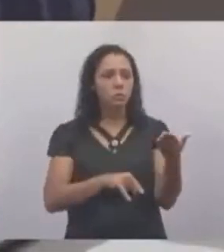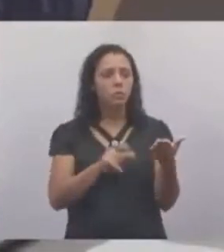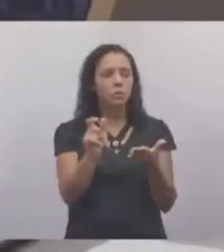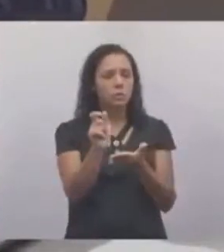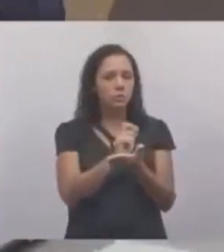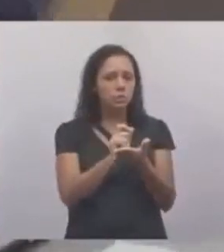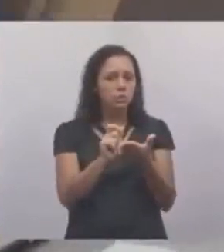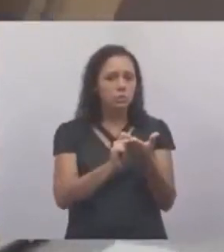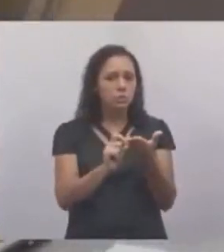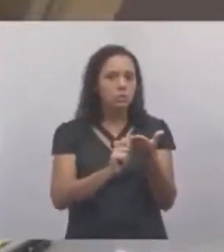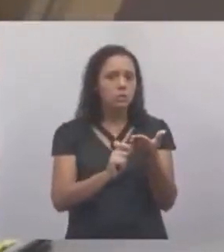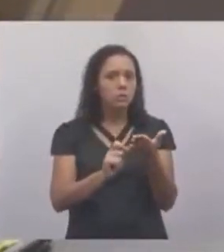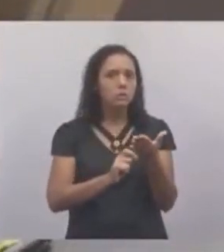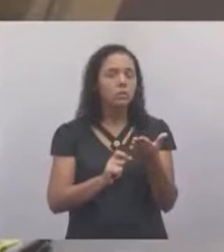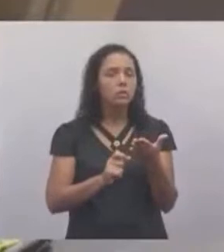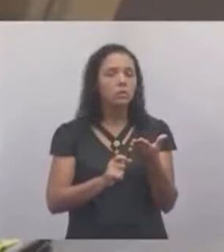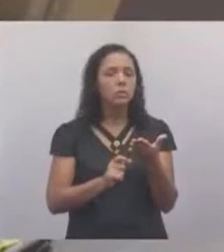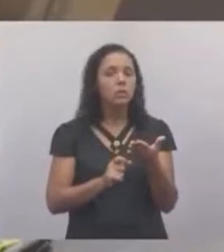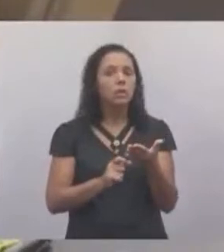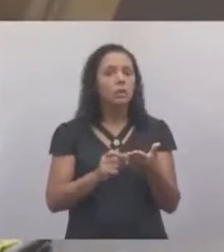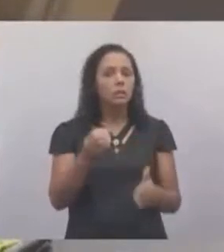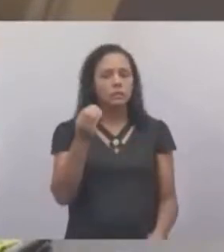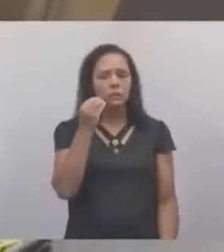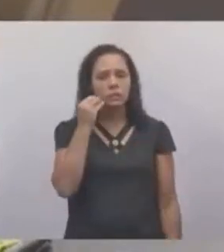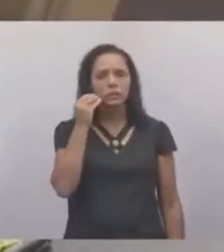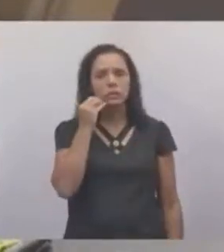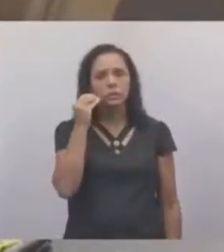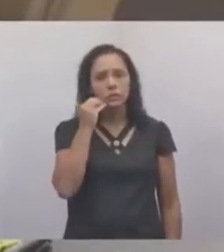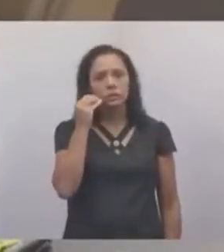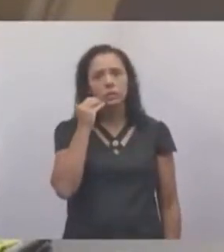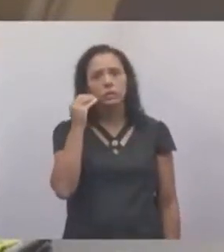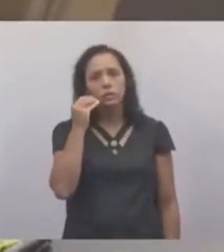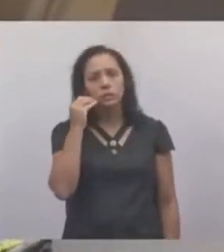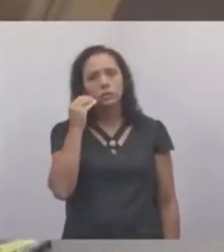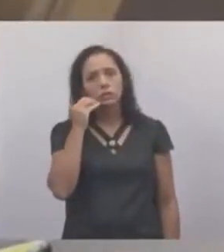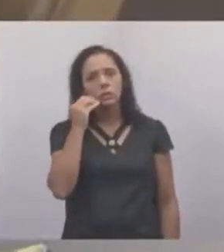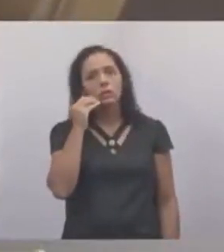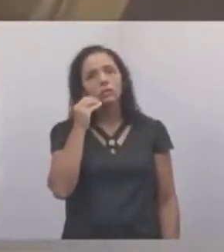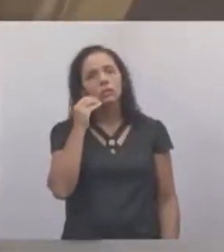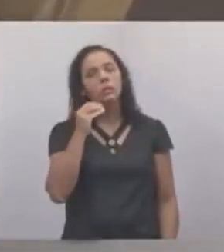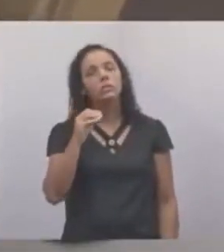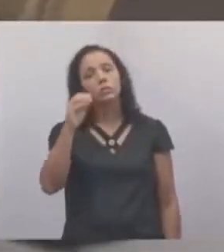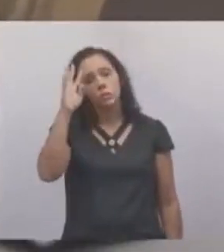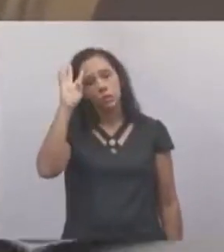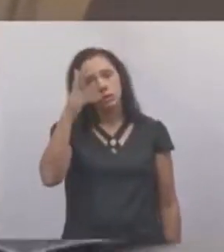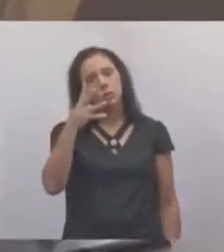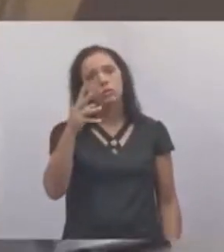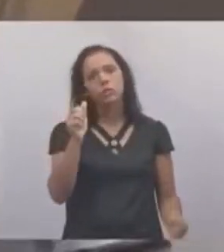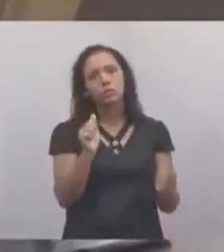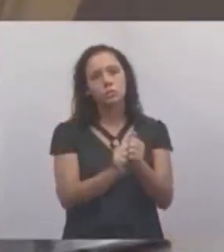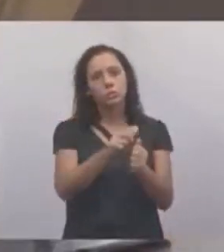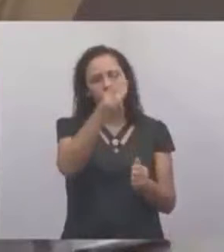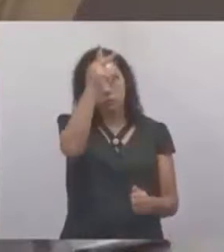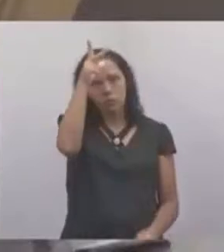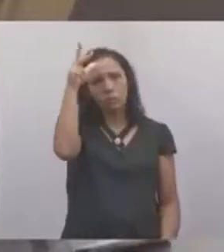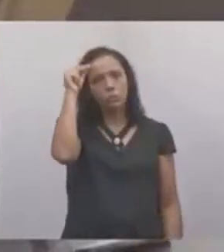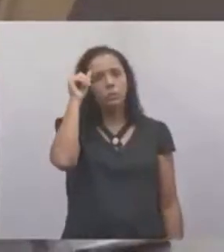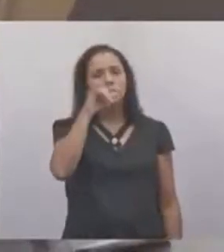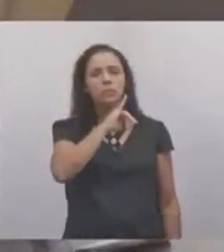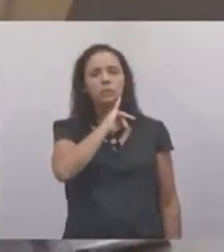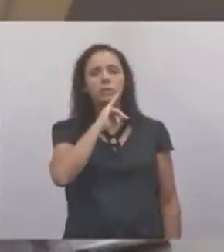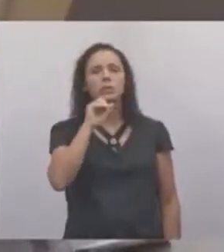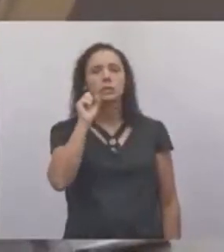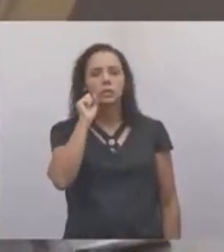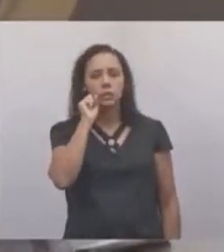esse consenso junto ao prefeito Isaías e a cidade de São José dos Campos. Eu não tenho dúvida que o prefeito